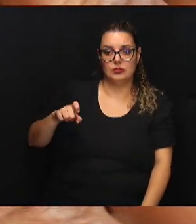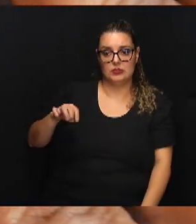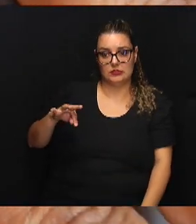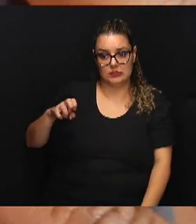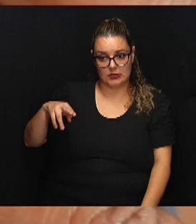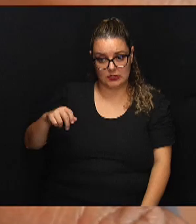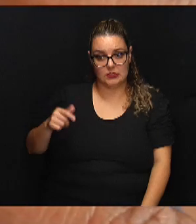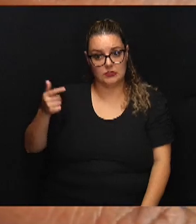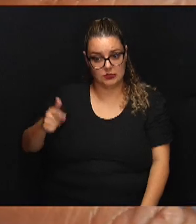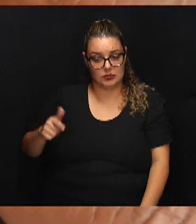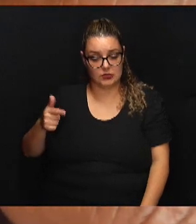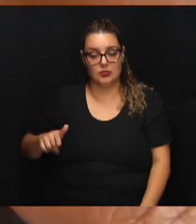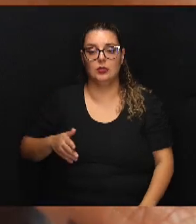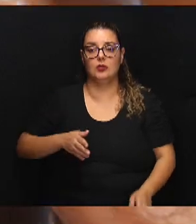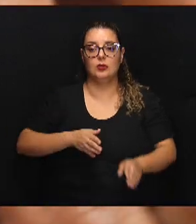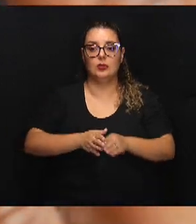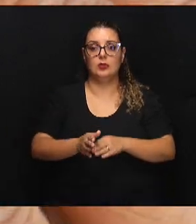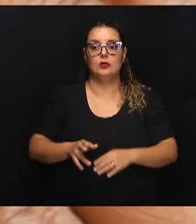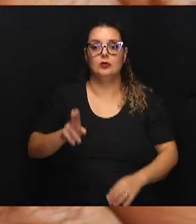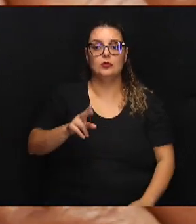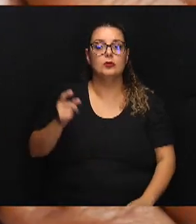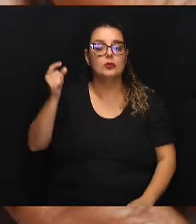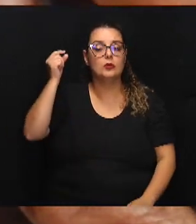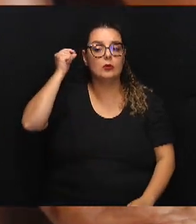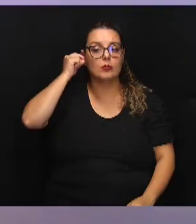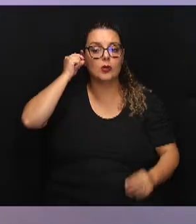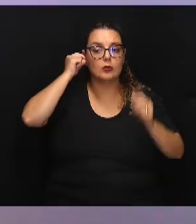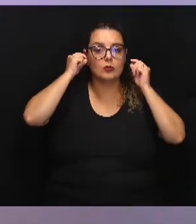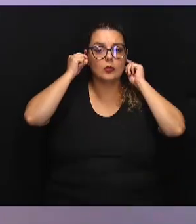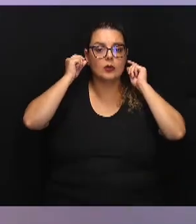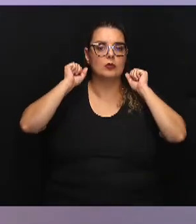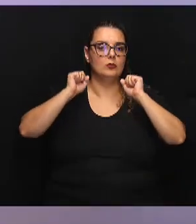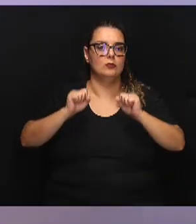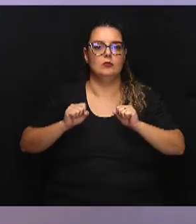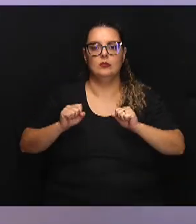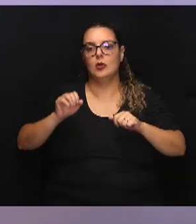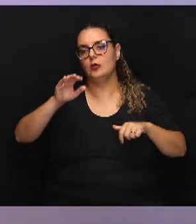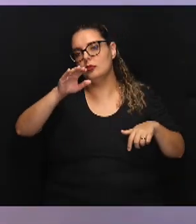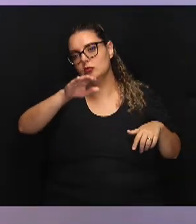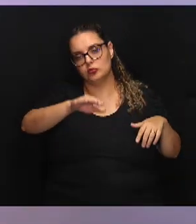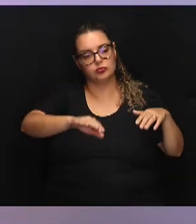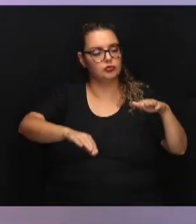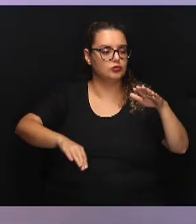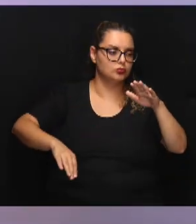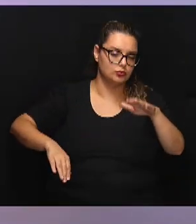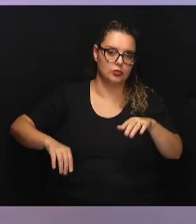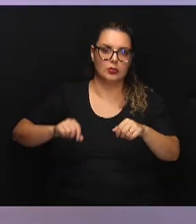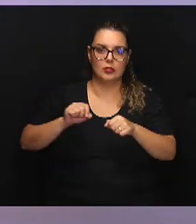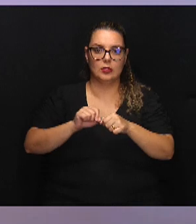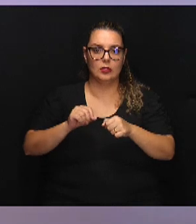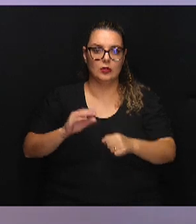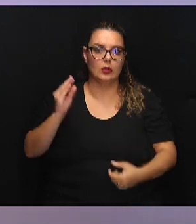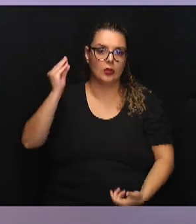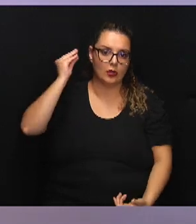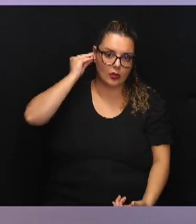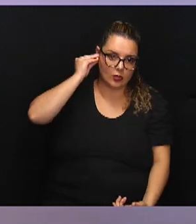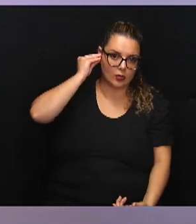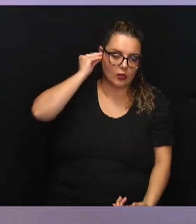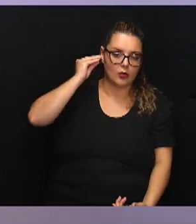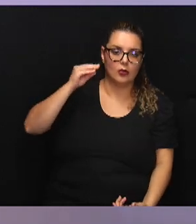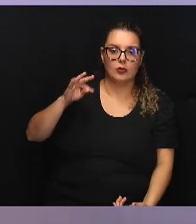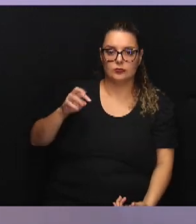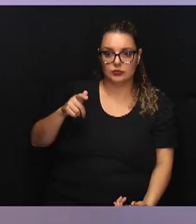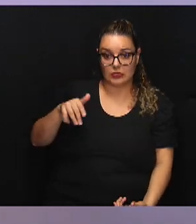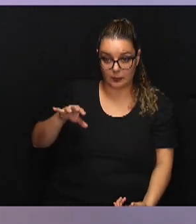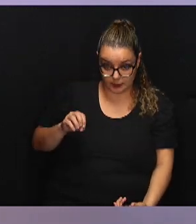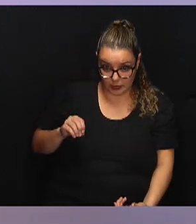a gente orienta o uso de tampão, que aí dá para fazer, faz o molde específico para o formato do ouvido